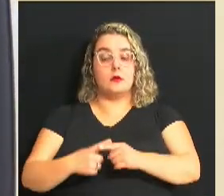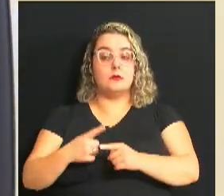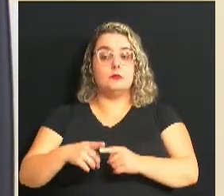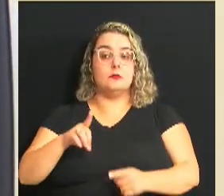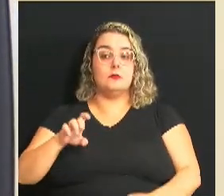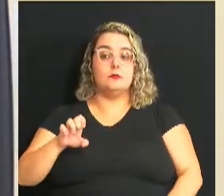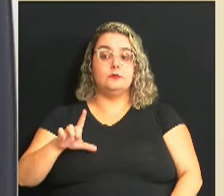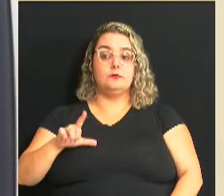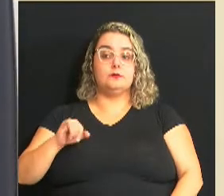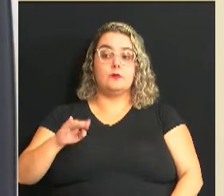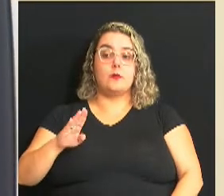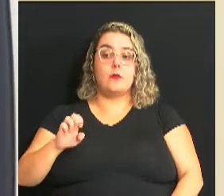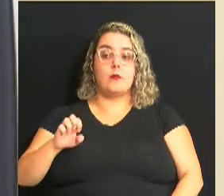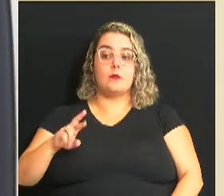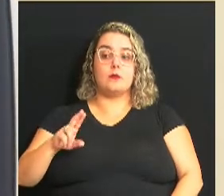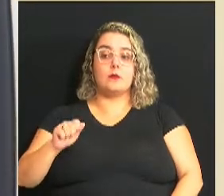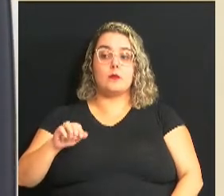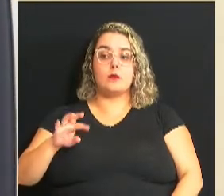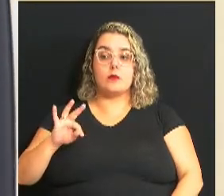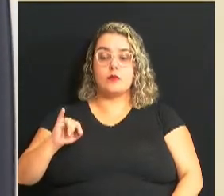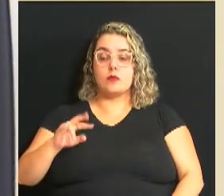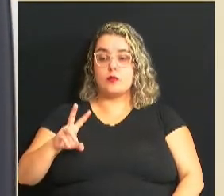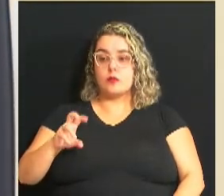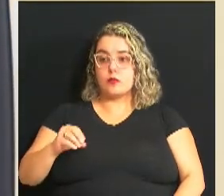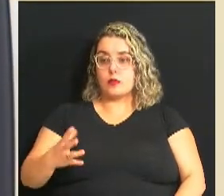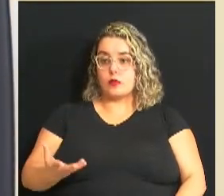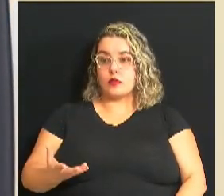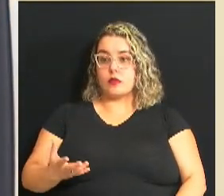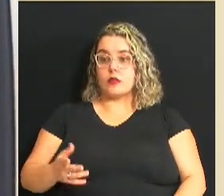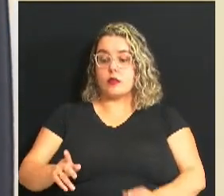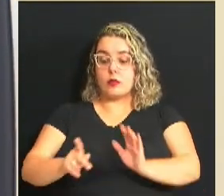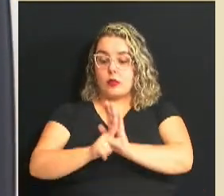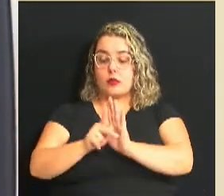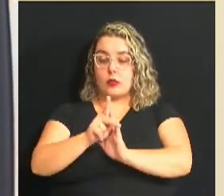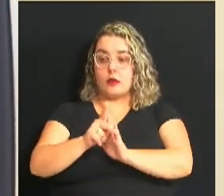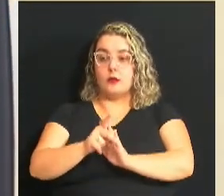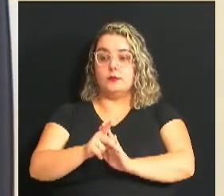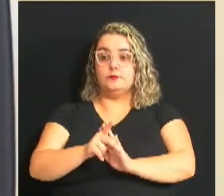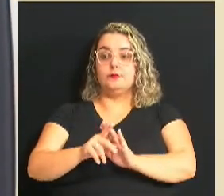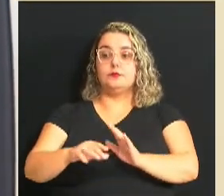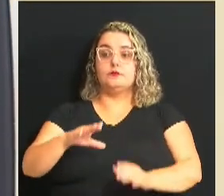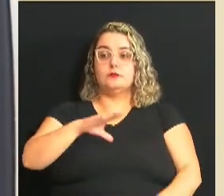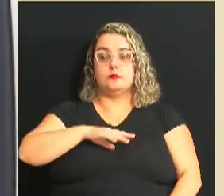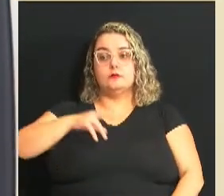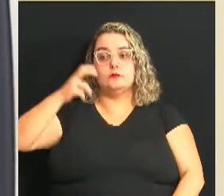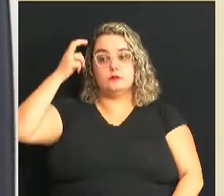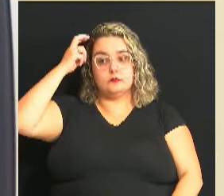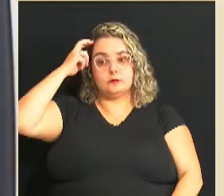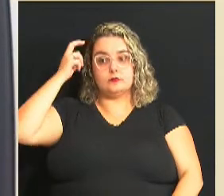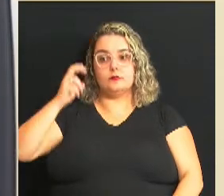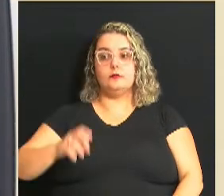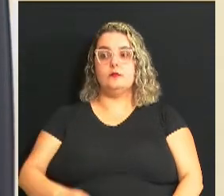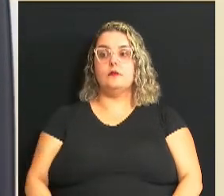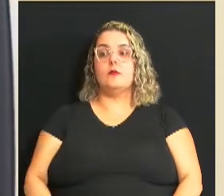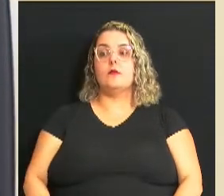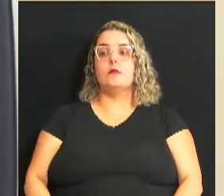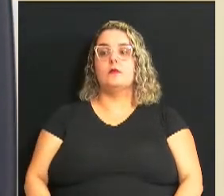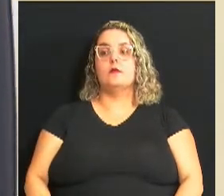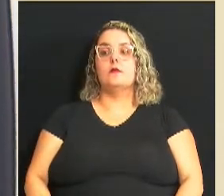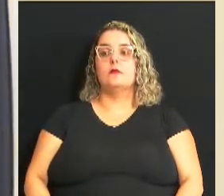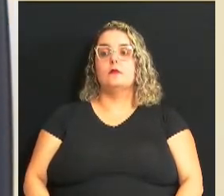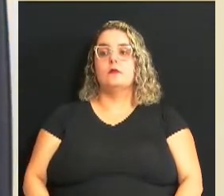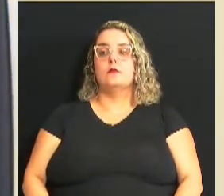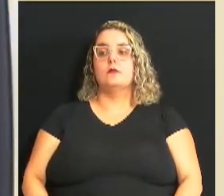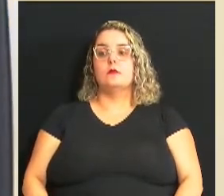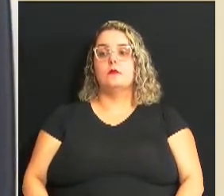é importante, Paulo, ele é deliberativo quanto ao Plano Municipal de Cultura, que a gente quer se ater muito